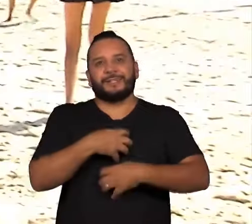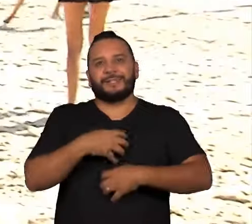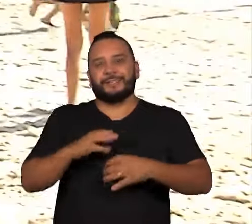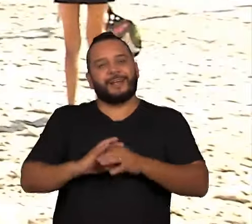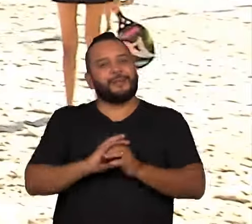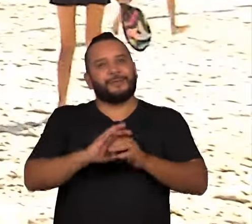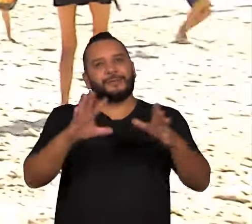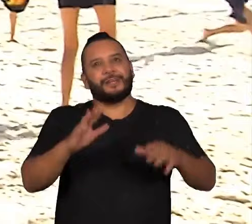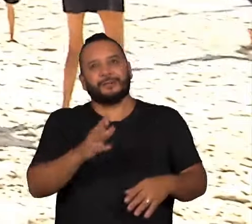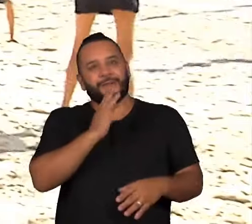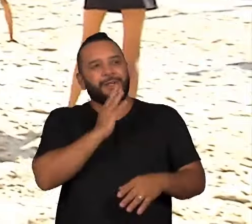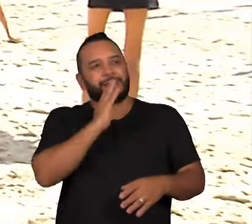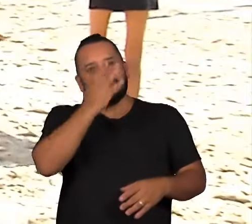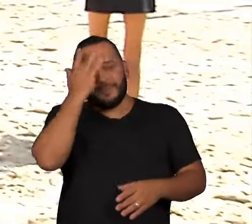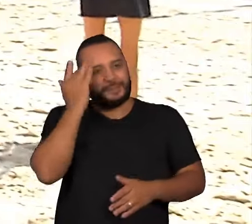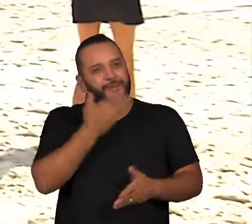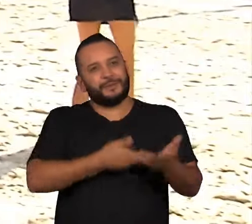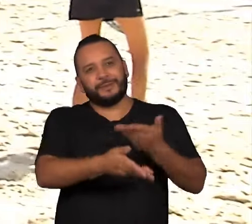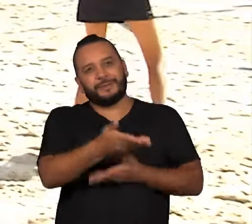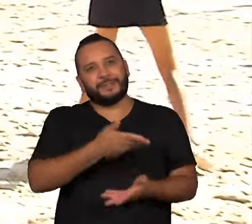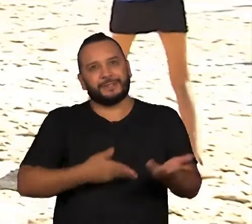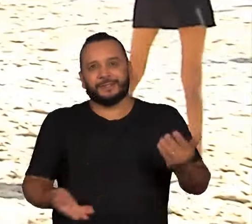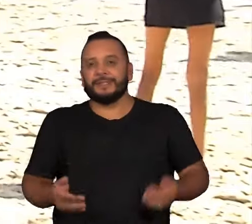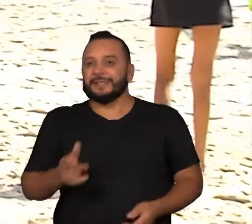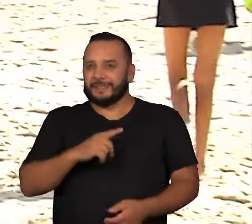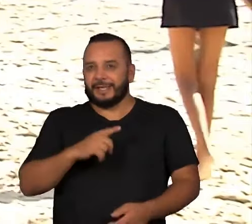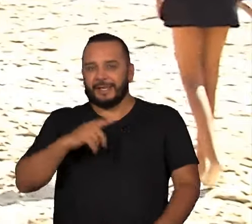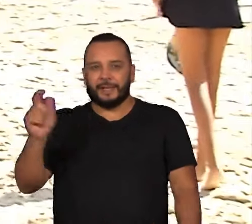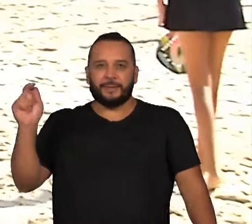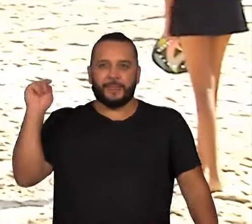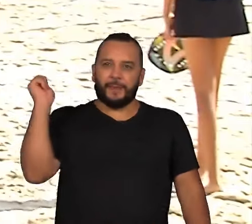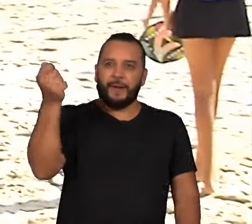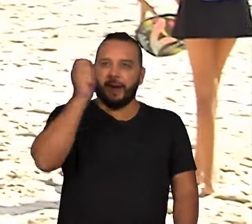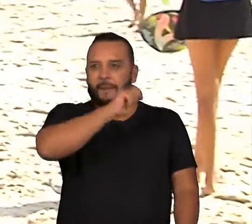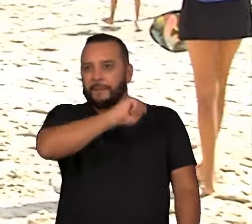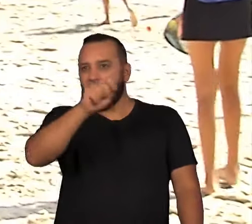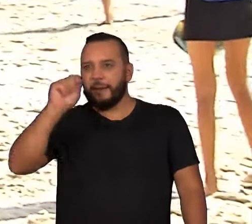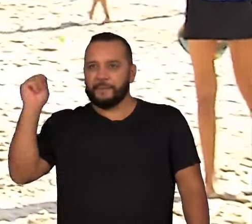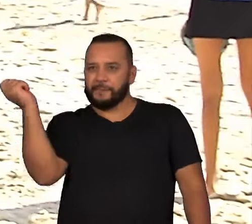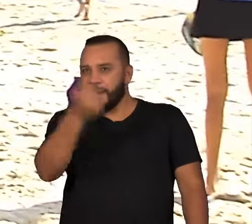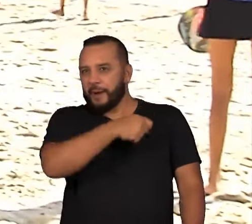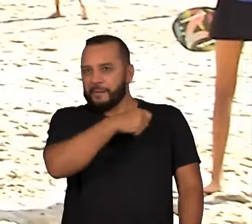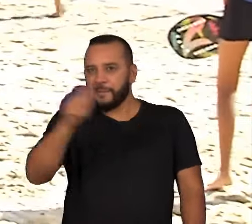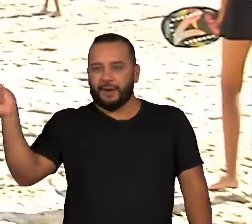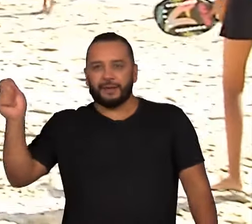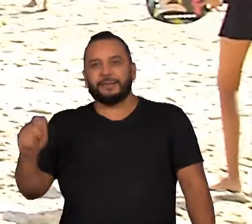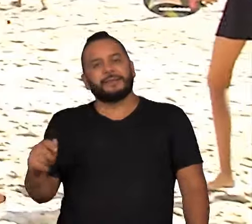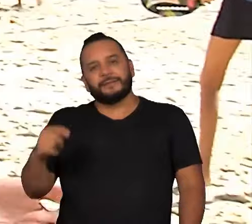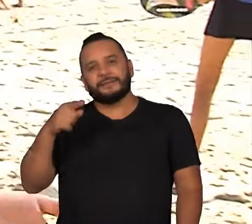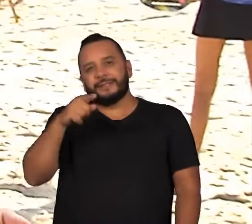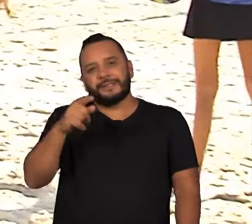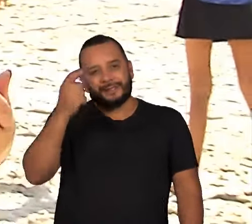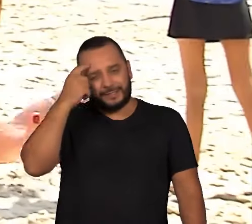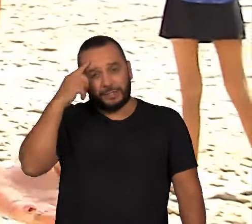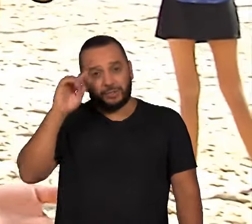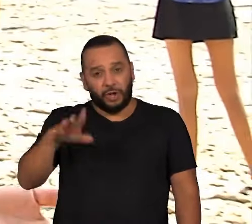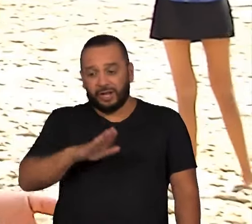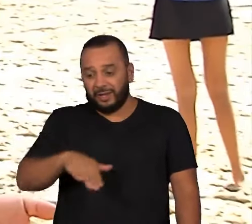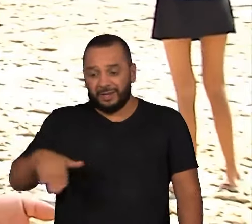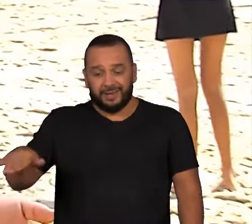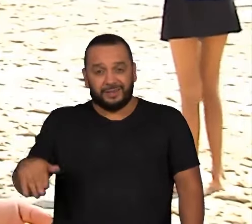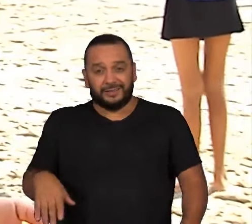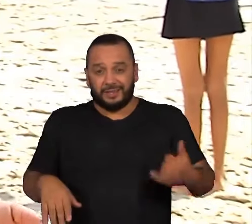conhece pessoas. E assim, o beach tênis, a gente percebe que não é só criança,